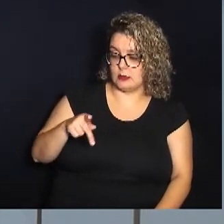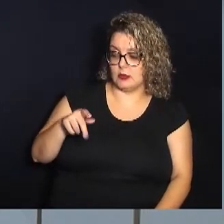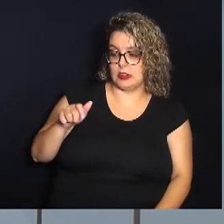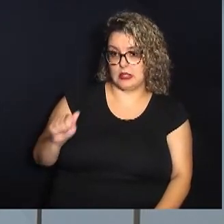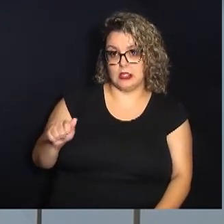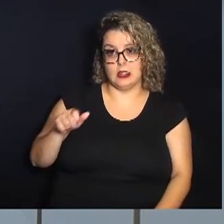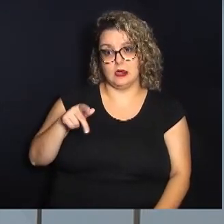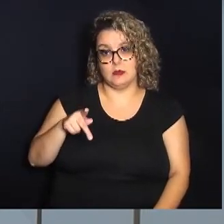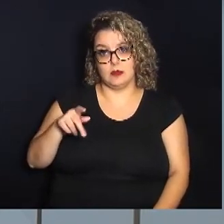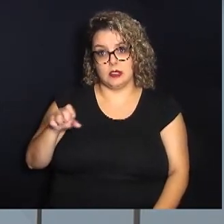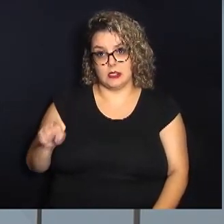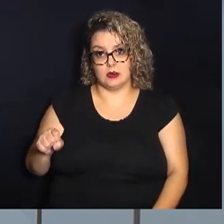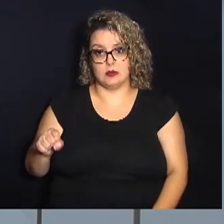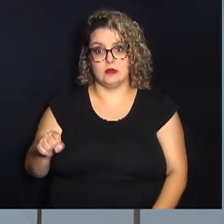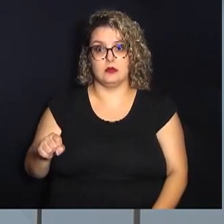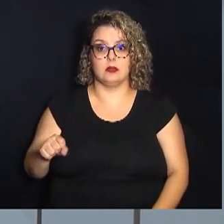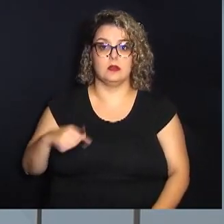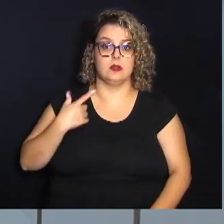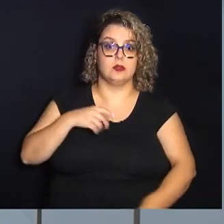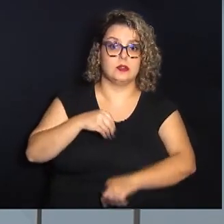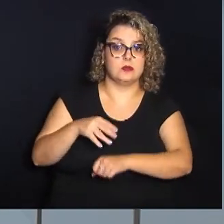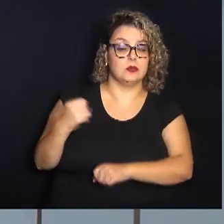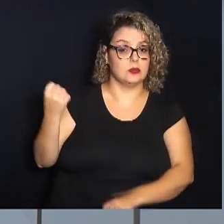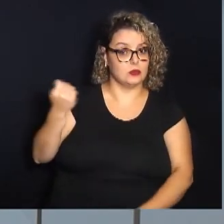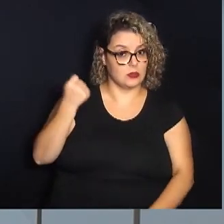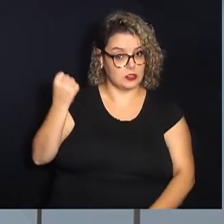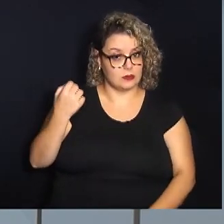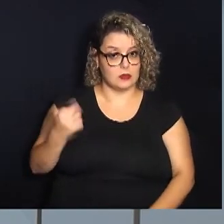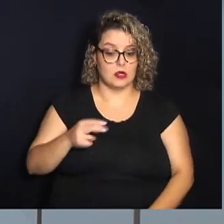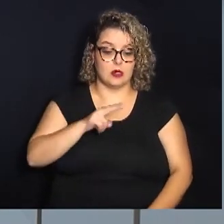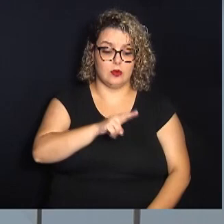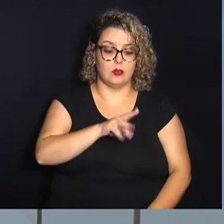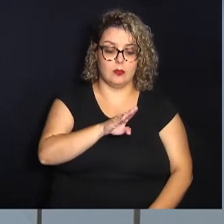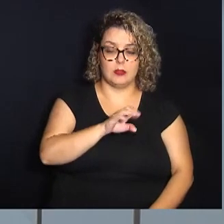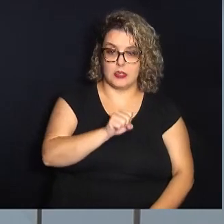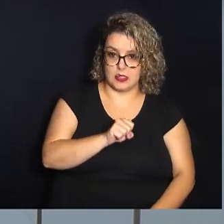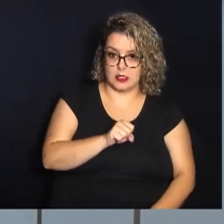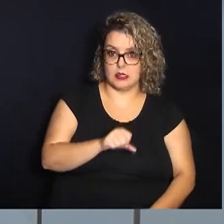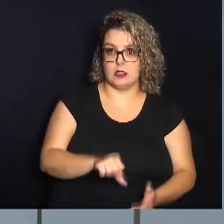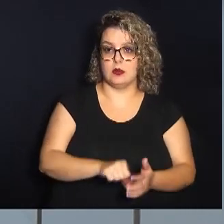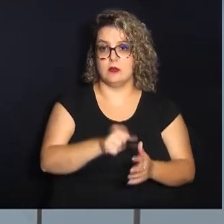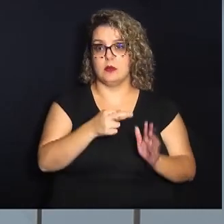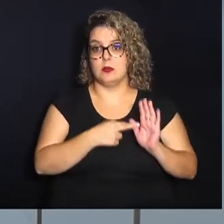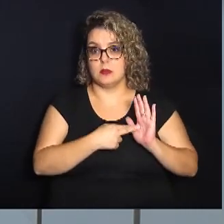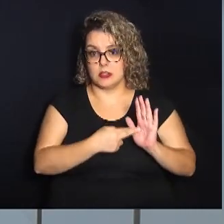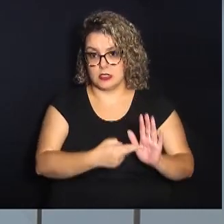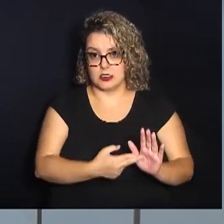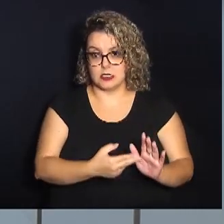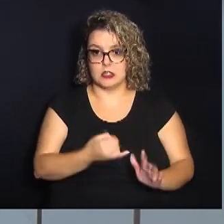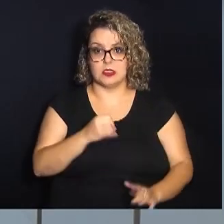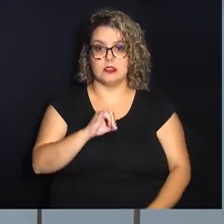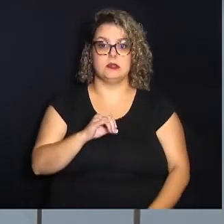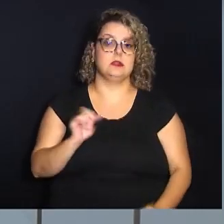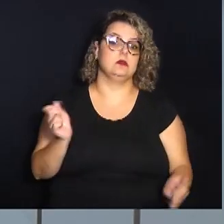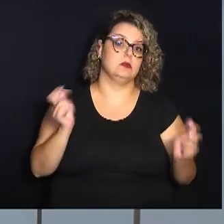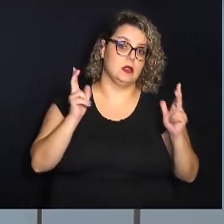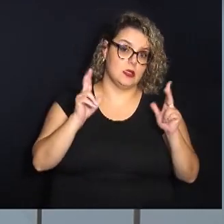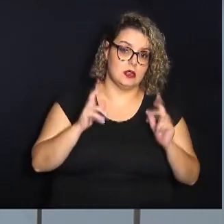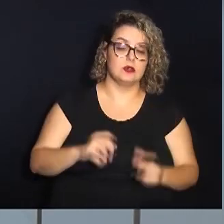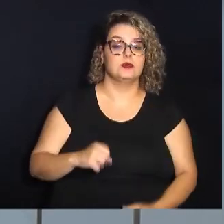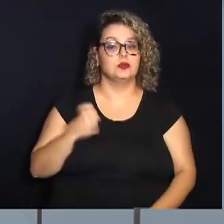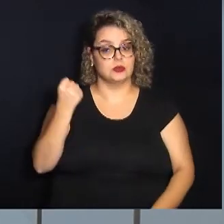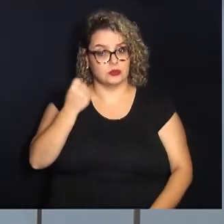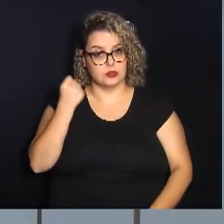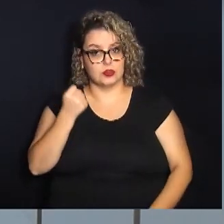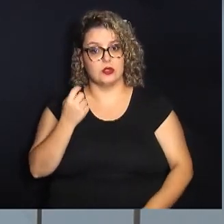para procurar no agravamento. Então, a unidade básica é a primeira referência. Se tiver sinais de alarme, sinais de gravidade,